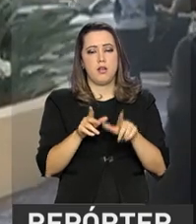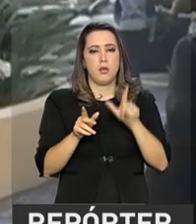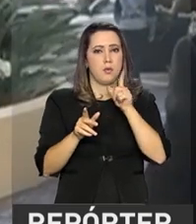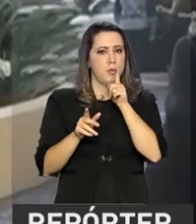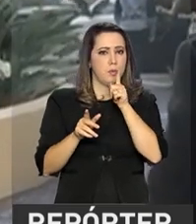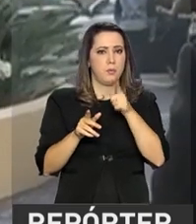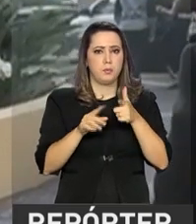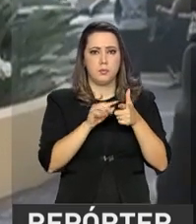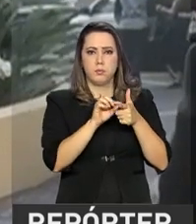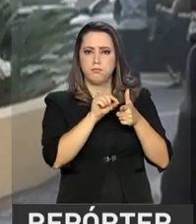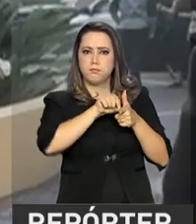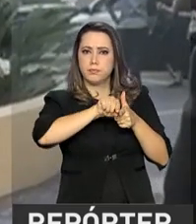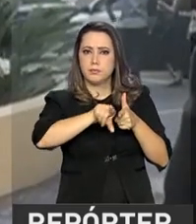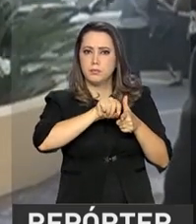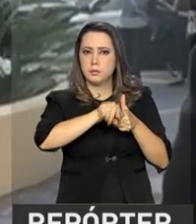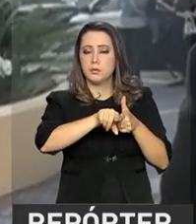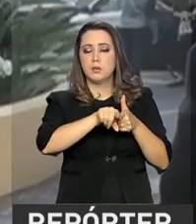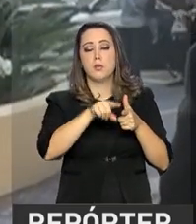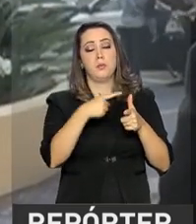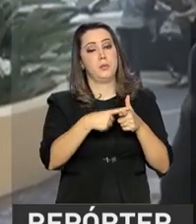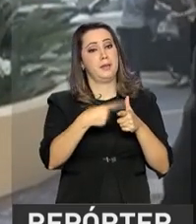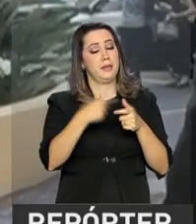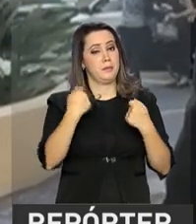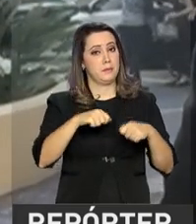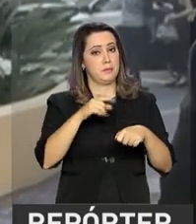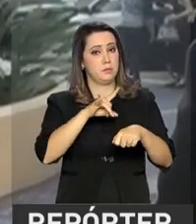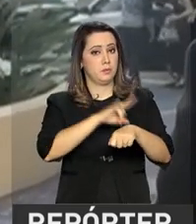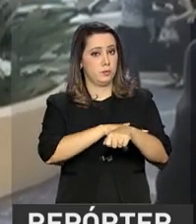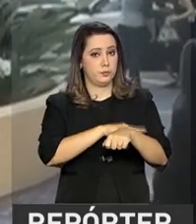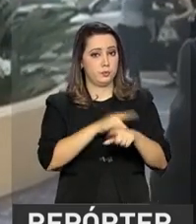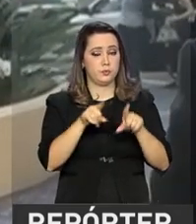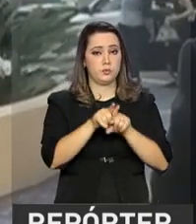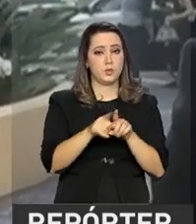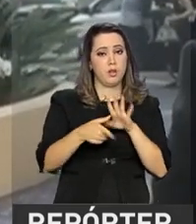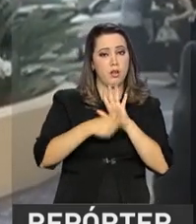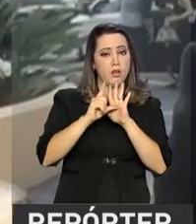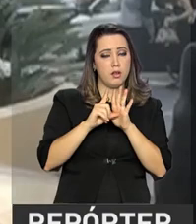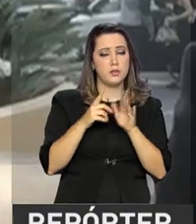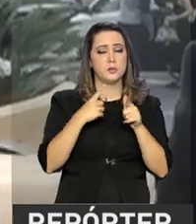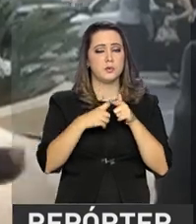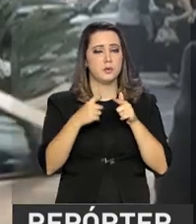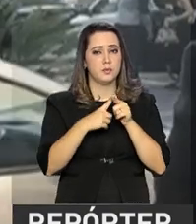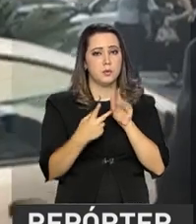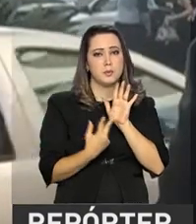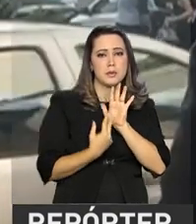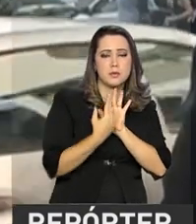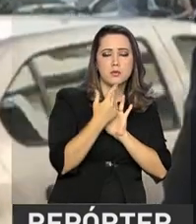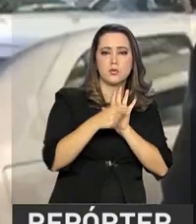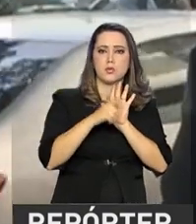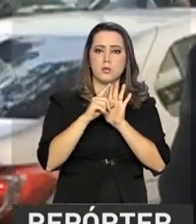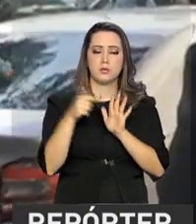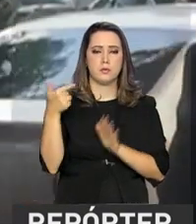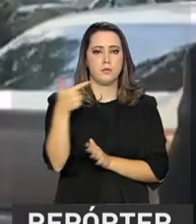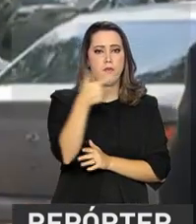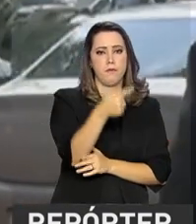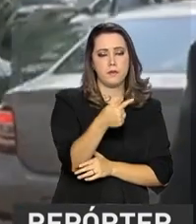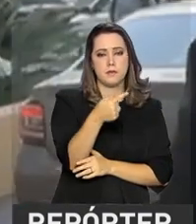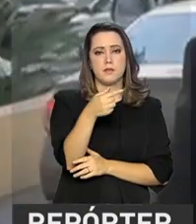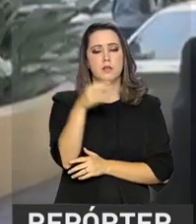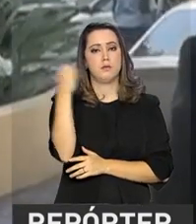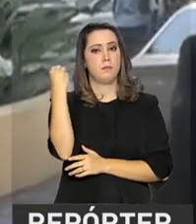estreitamento causado por uma irritação decorrente de outro procedimento realizado na mesma parte do corpo no dia 27 de outubro